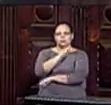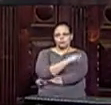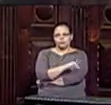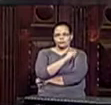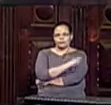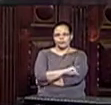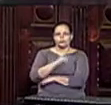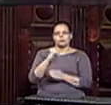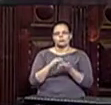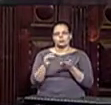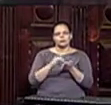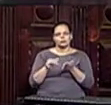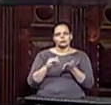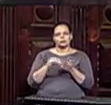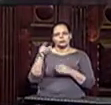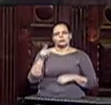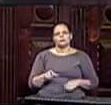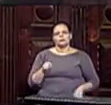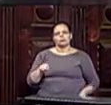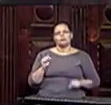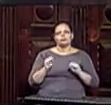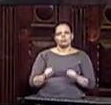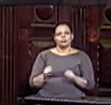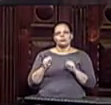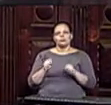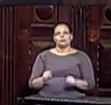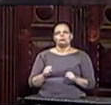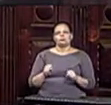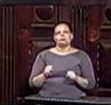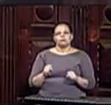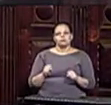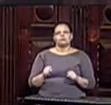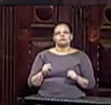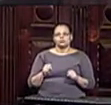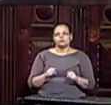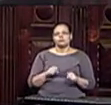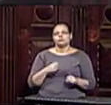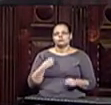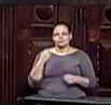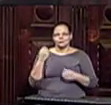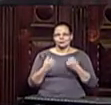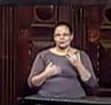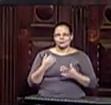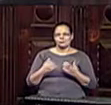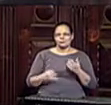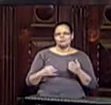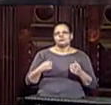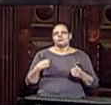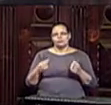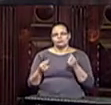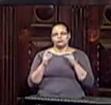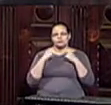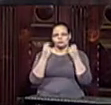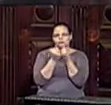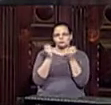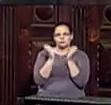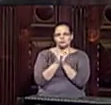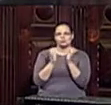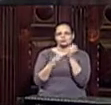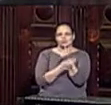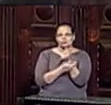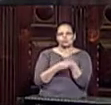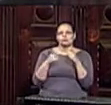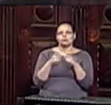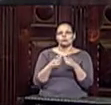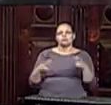para que o secretário possa receber essas observações feitas pela Comissão de Segurança e, de uma forma